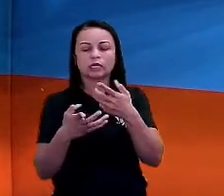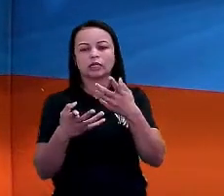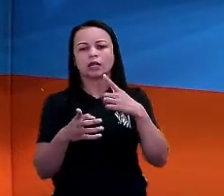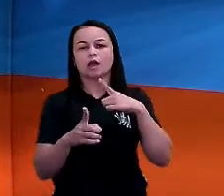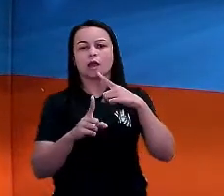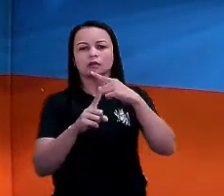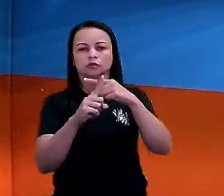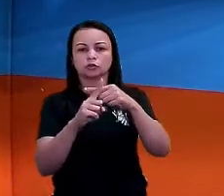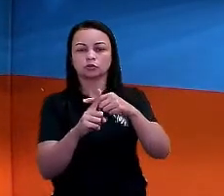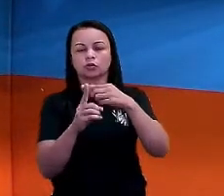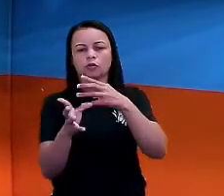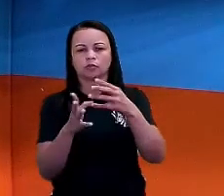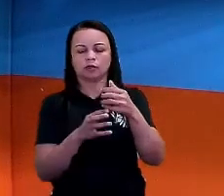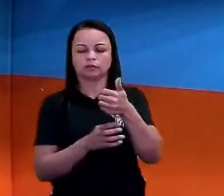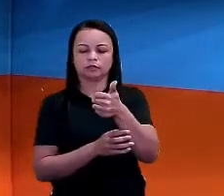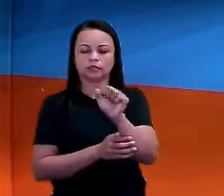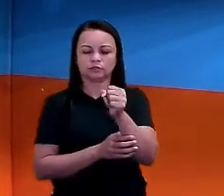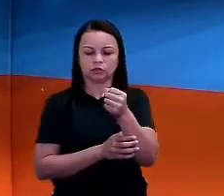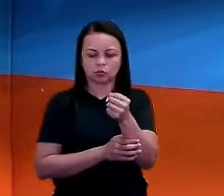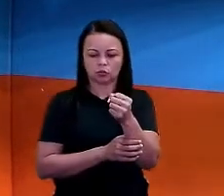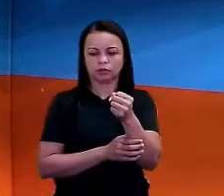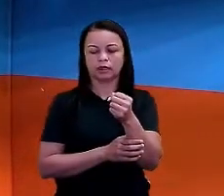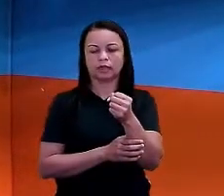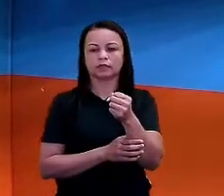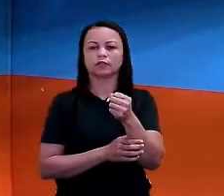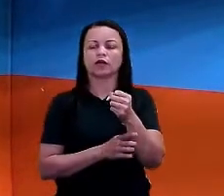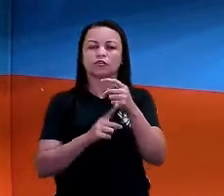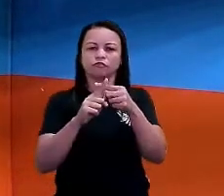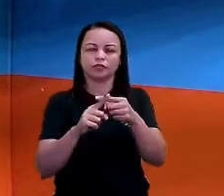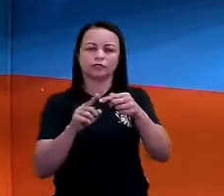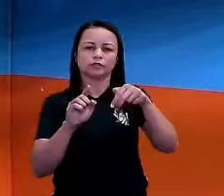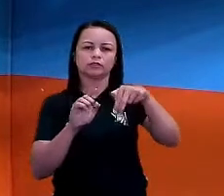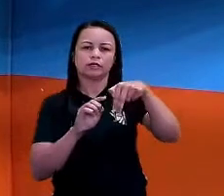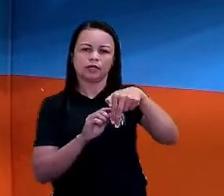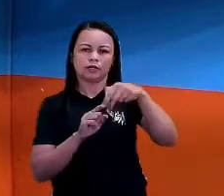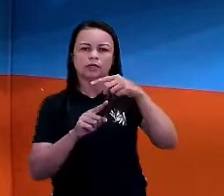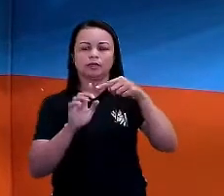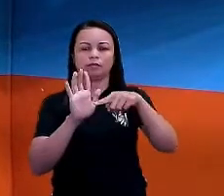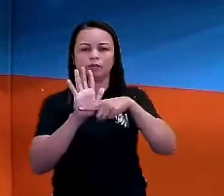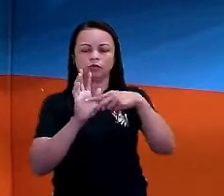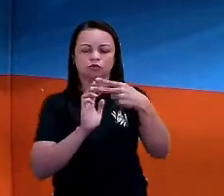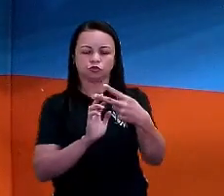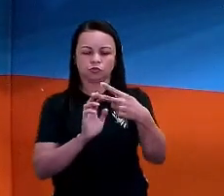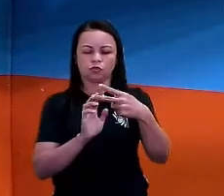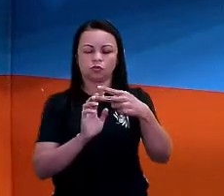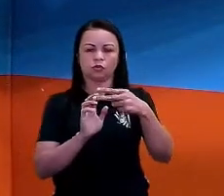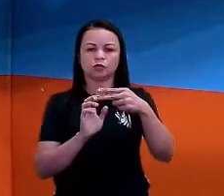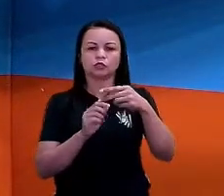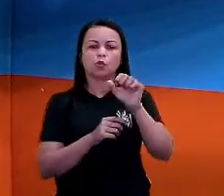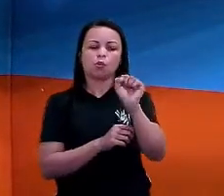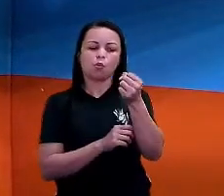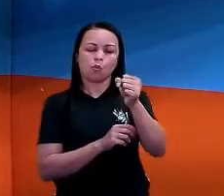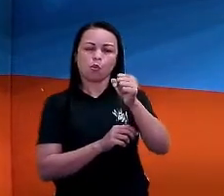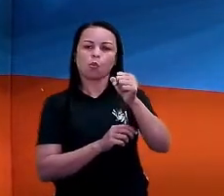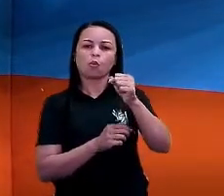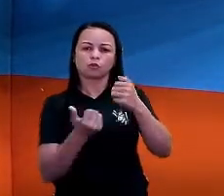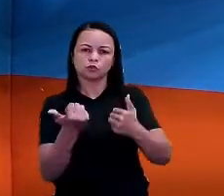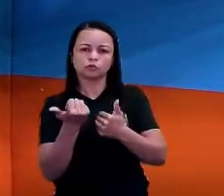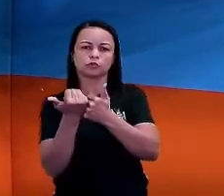é igual a 180 graus vezes n menos 2, que está aí entre parênteses, substituindo 8 aqui, ó,